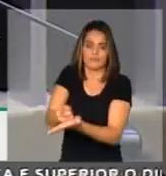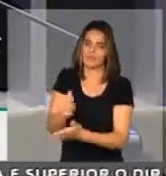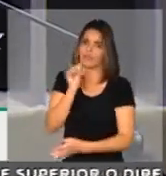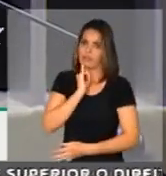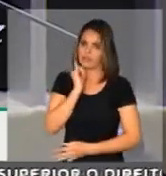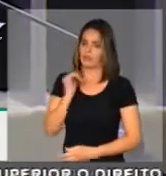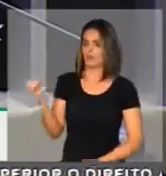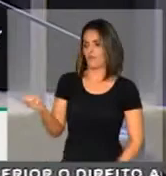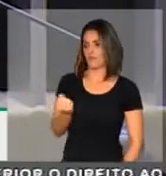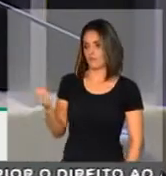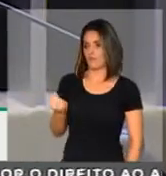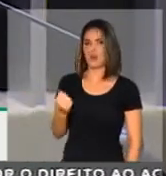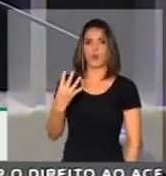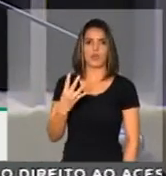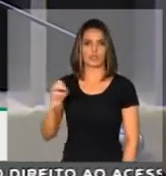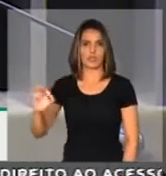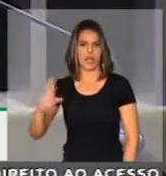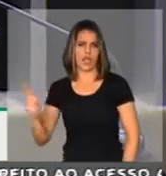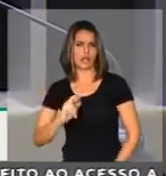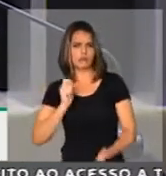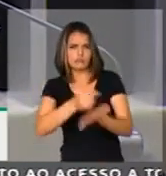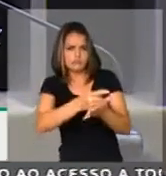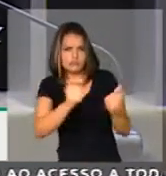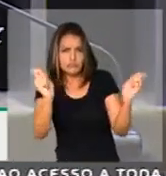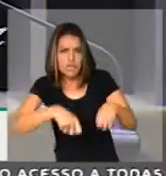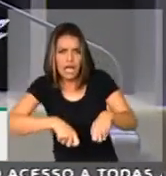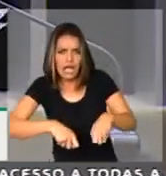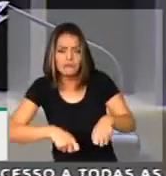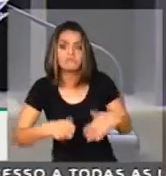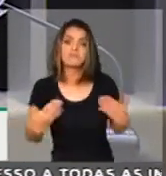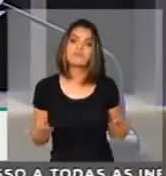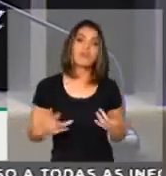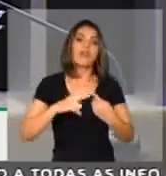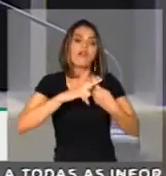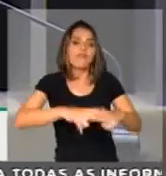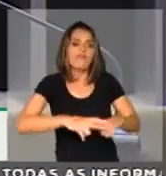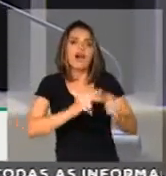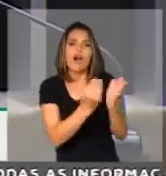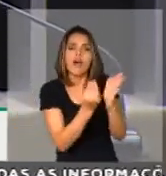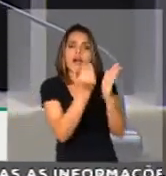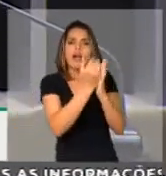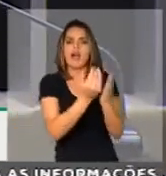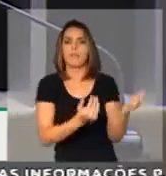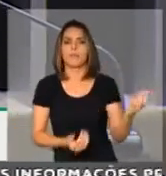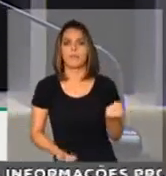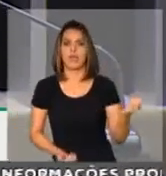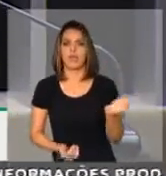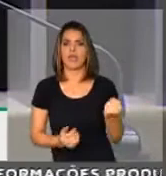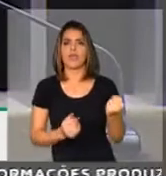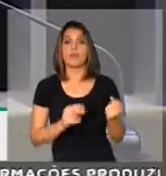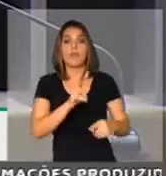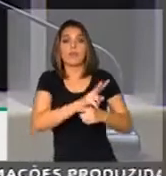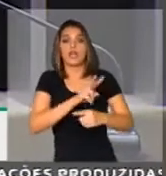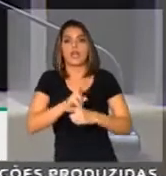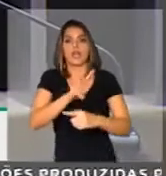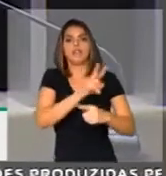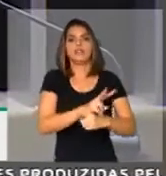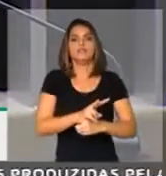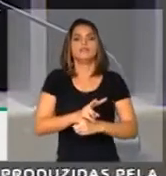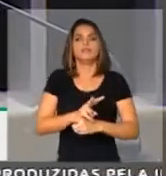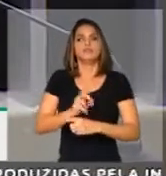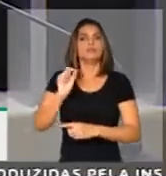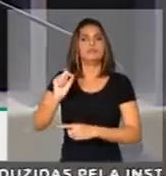que estipou no texto constitucional o parágrafo que assegura um reajustamento dos benefícios para preservar-lhe, em